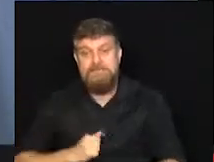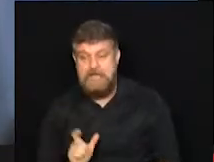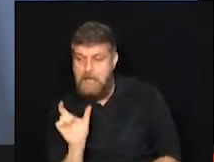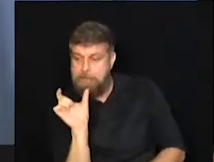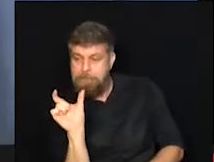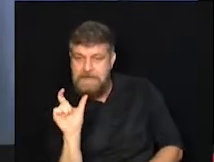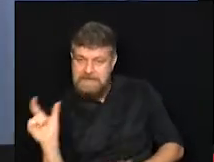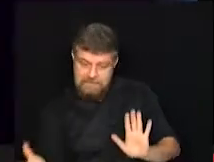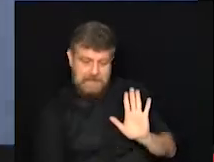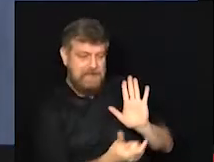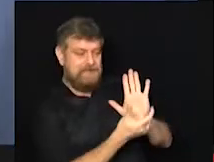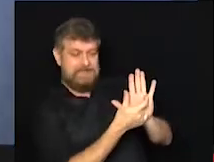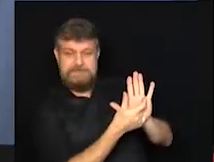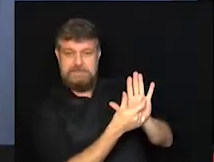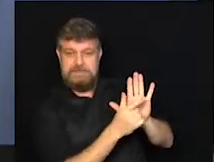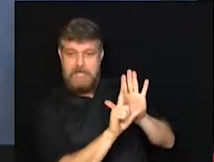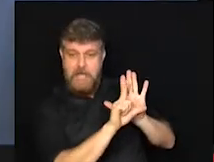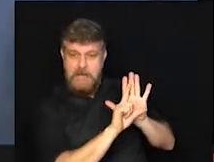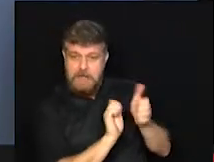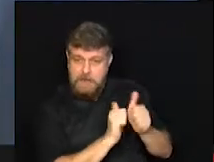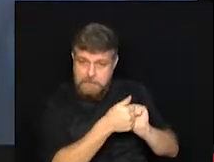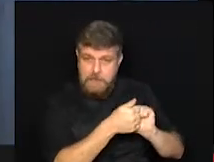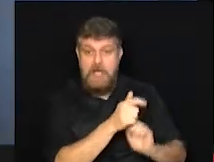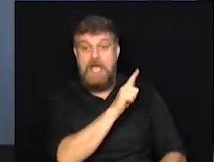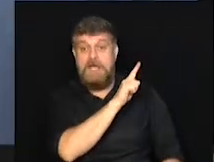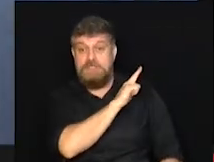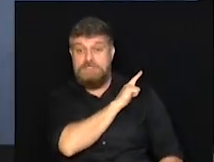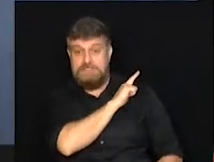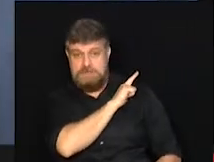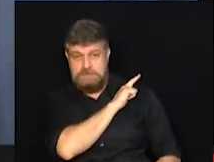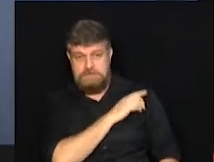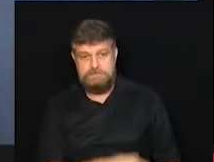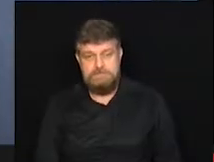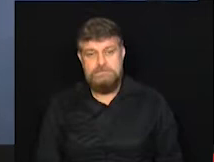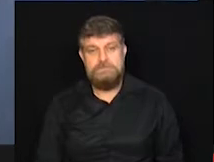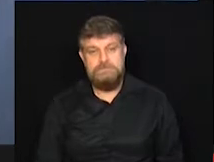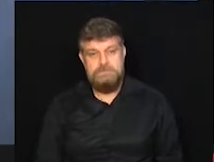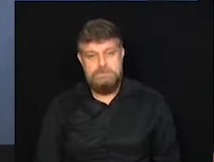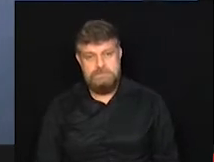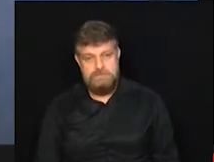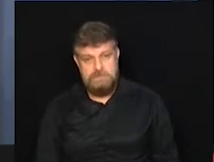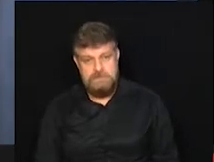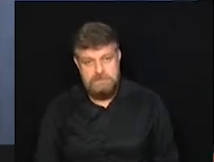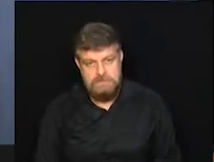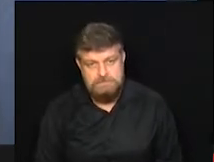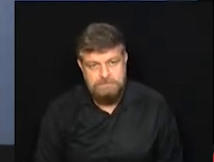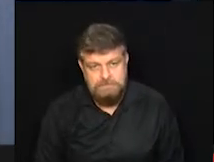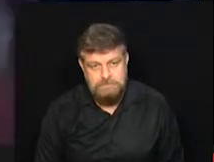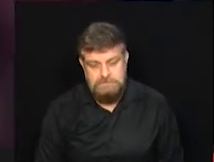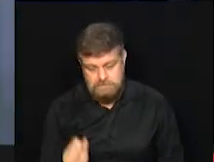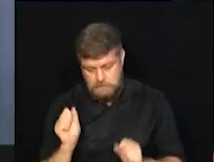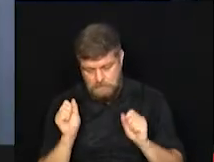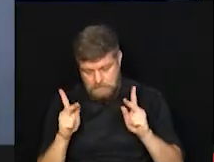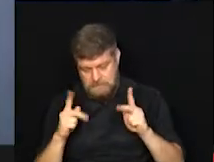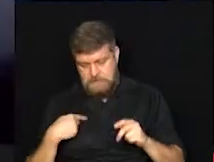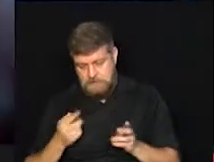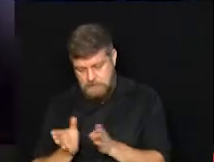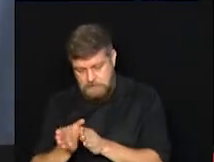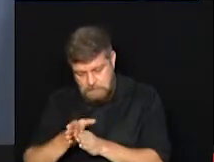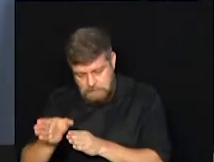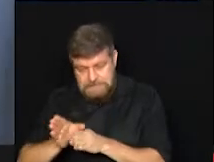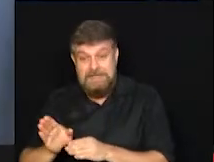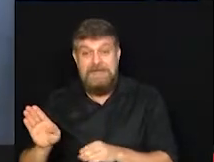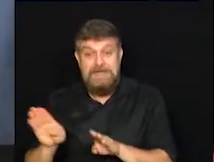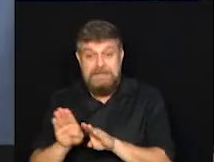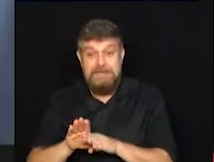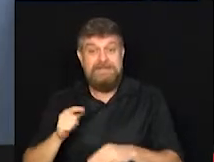aí a gestão, né? O governo me falou, bom, ok, a questão jurídica, vírus